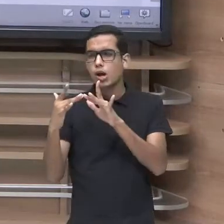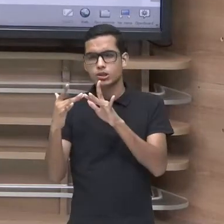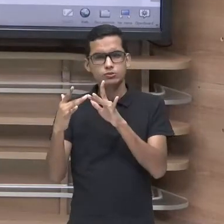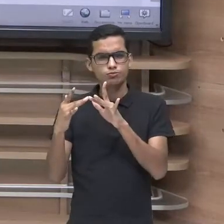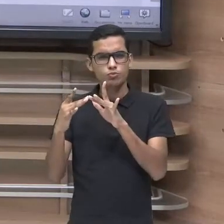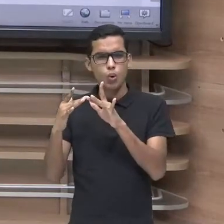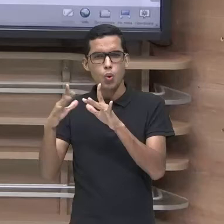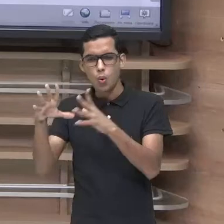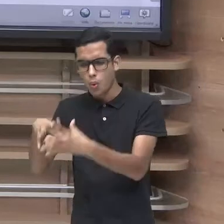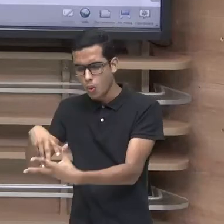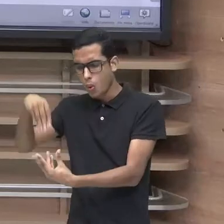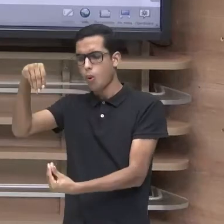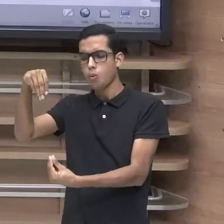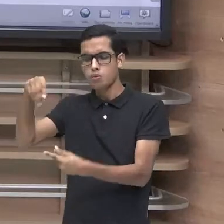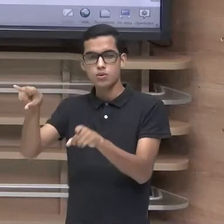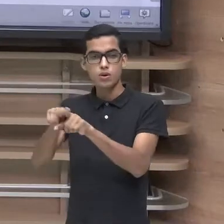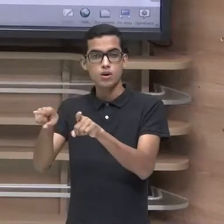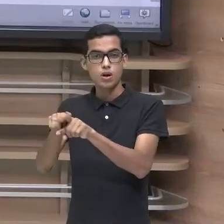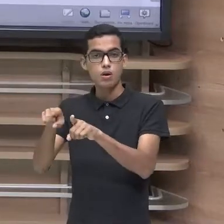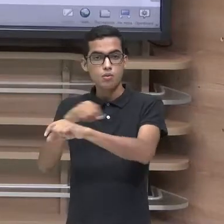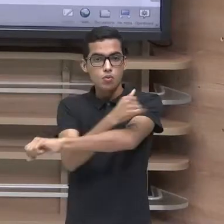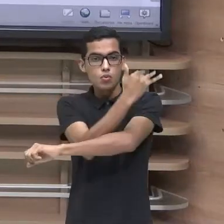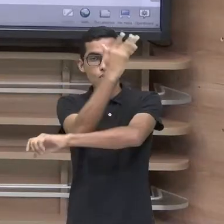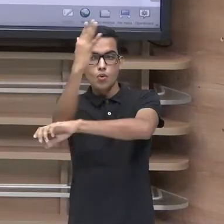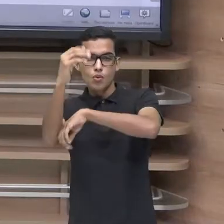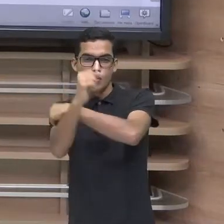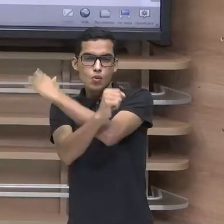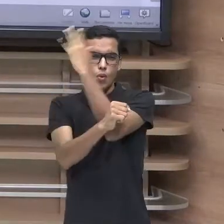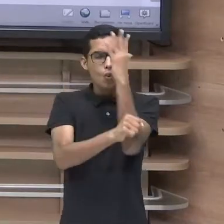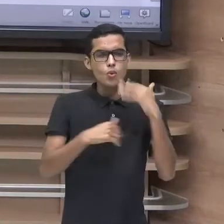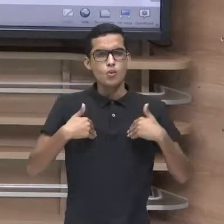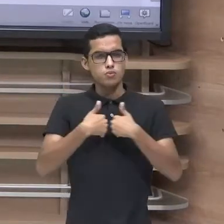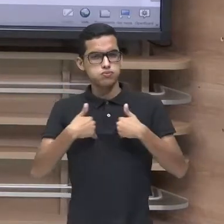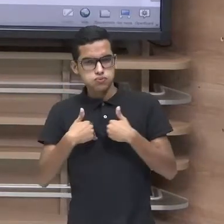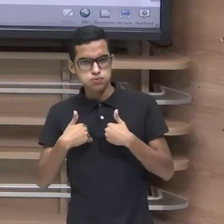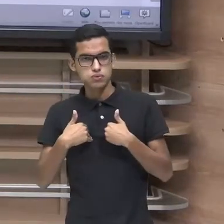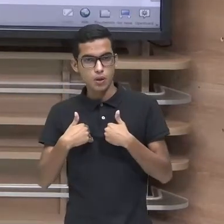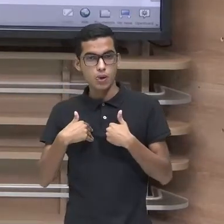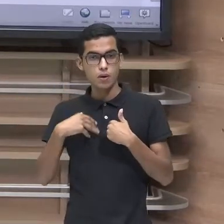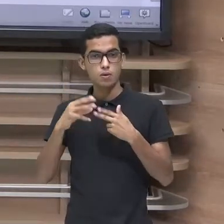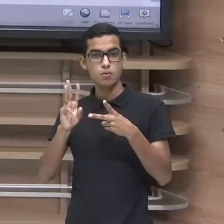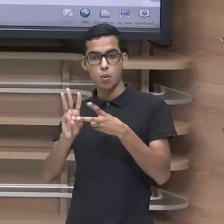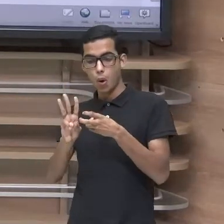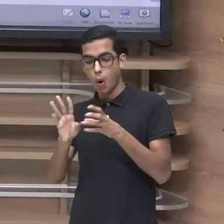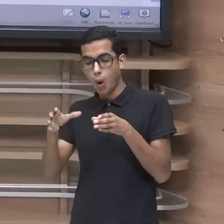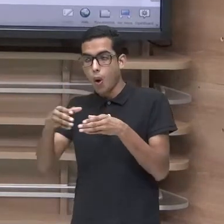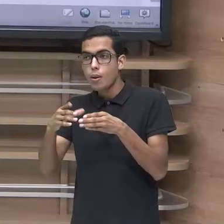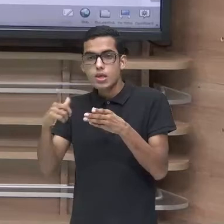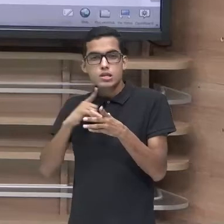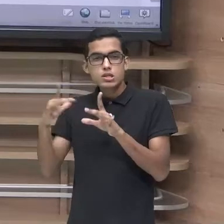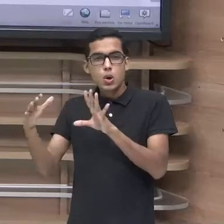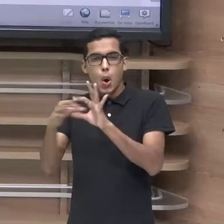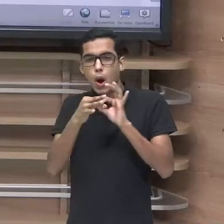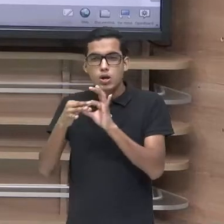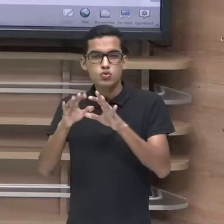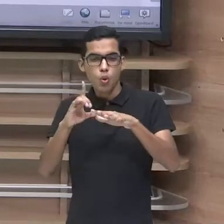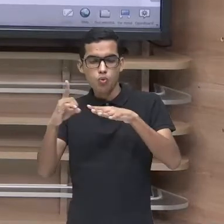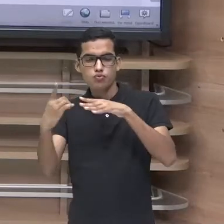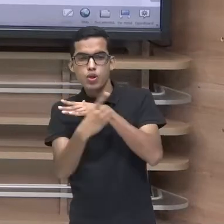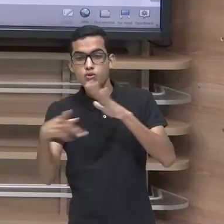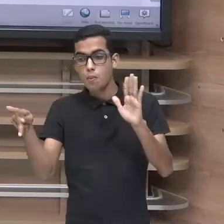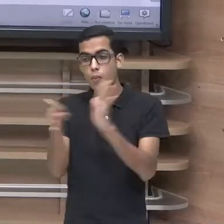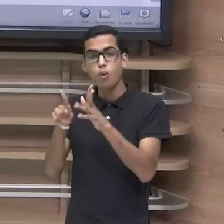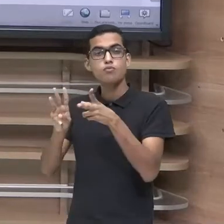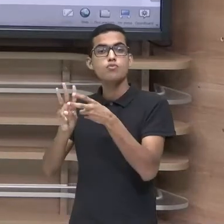eles utilizam a dança para estar se conectando com os seus deuses, com a floresta, com a fauna, com a